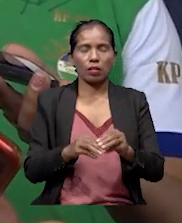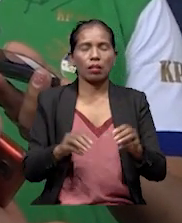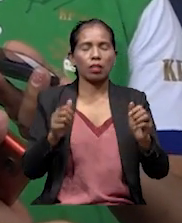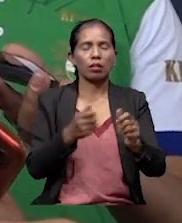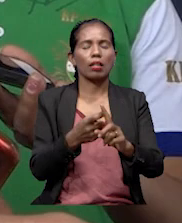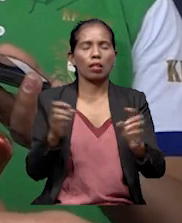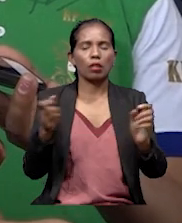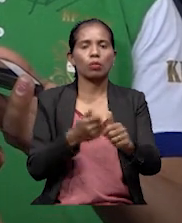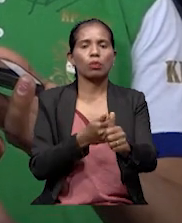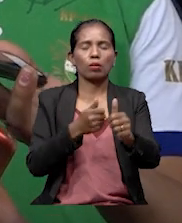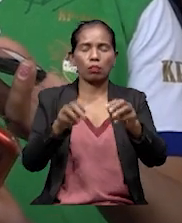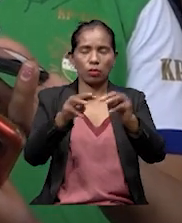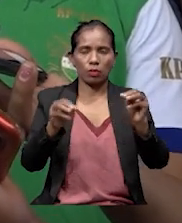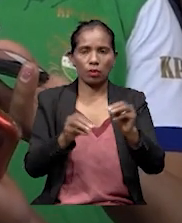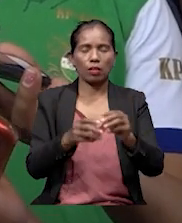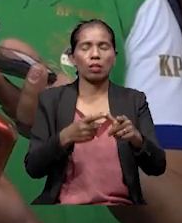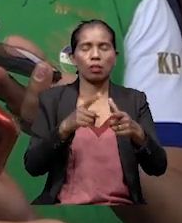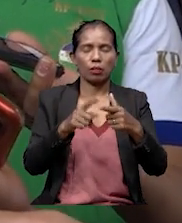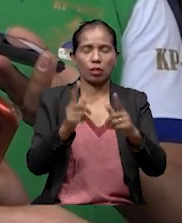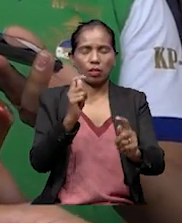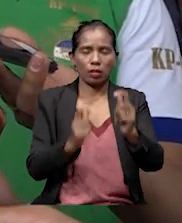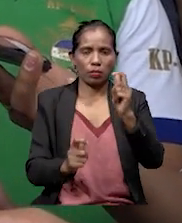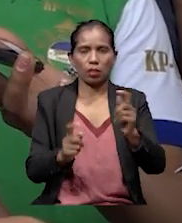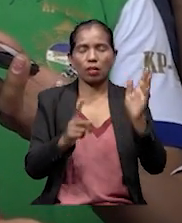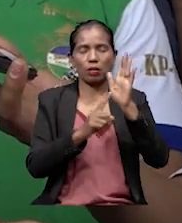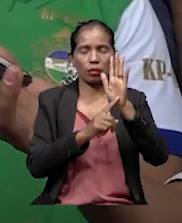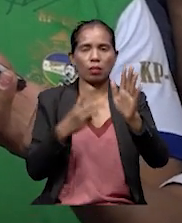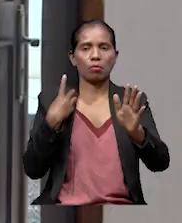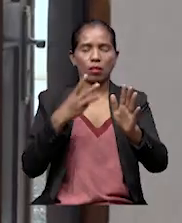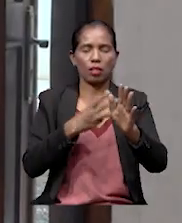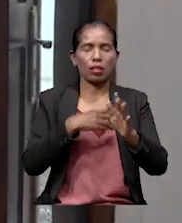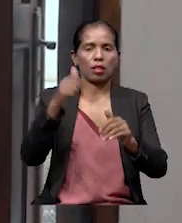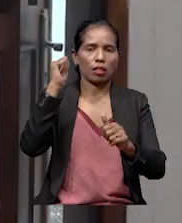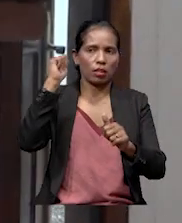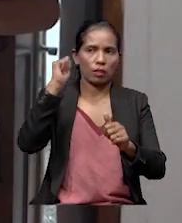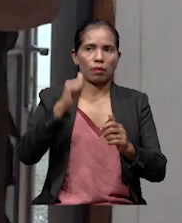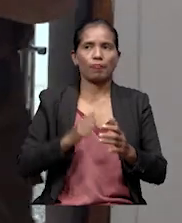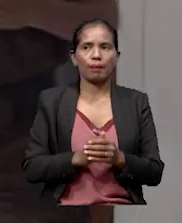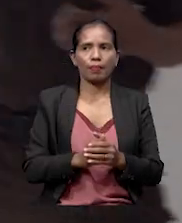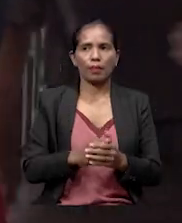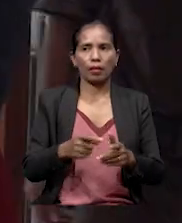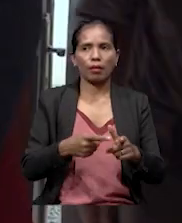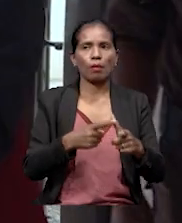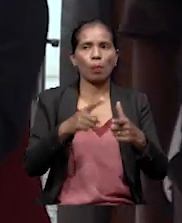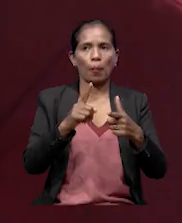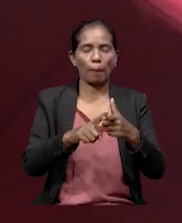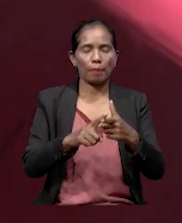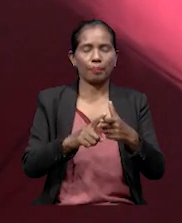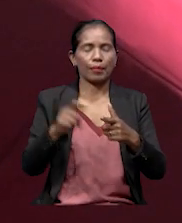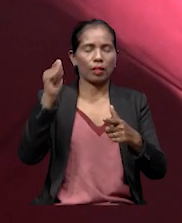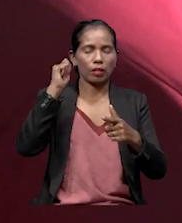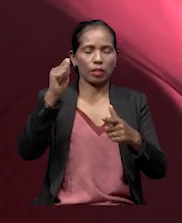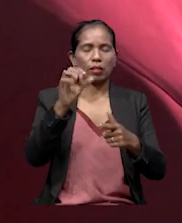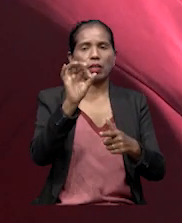municípios e depois o tribunal se pronuncia a minha candidatura, né? Além de meu candidato independente Felisberto